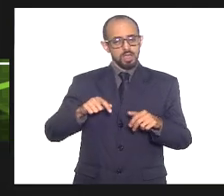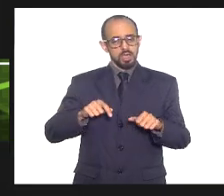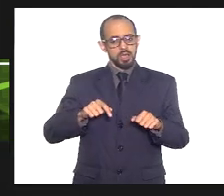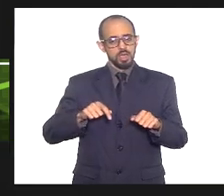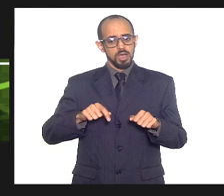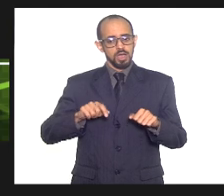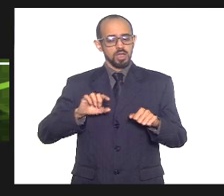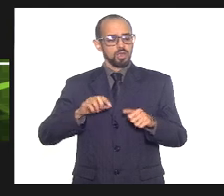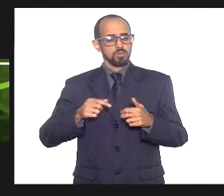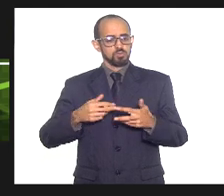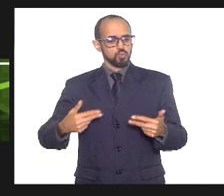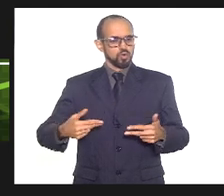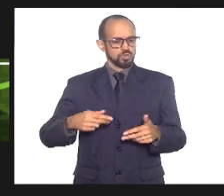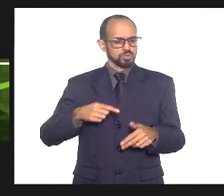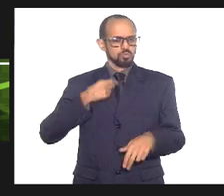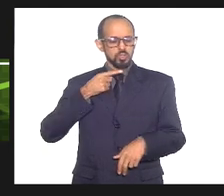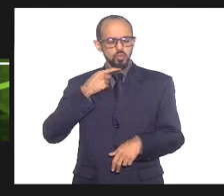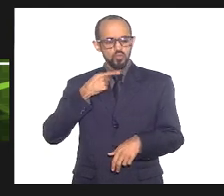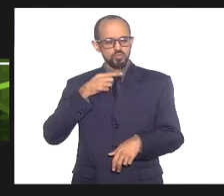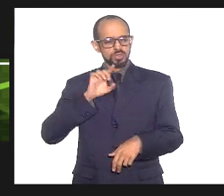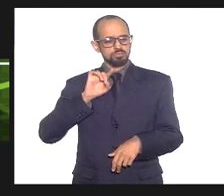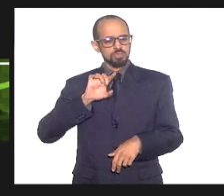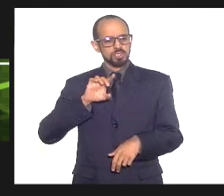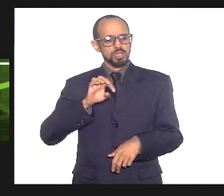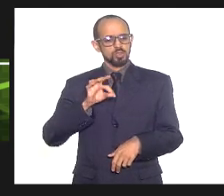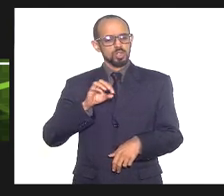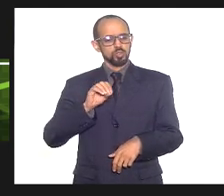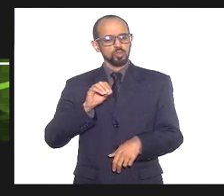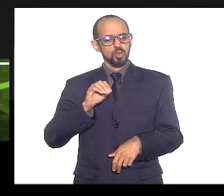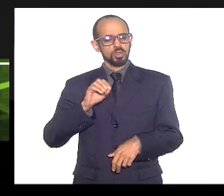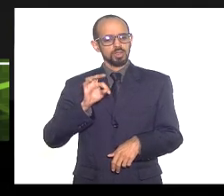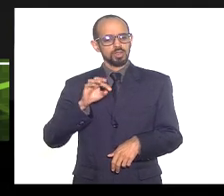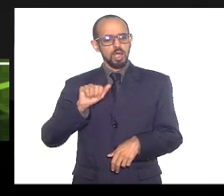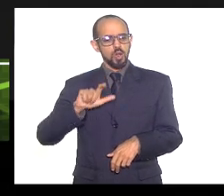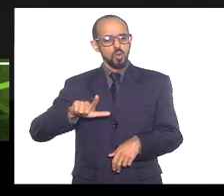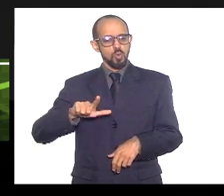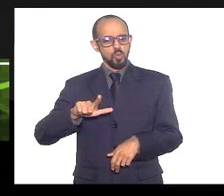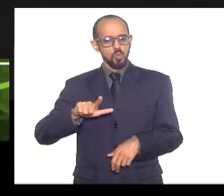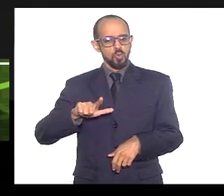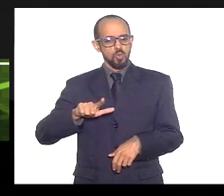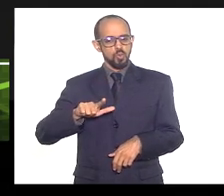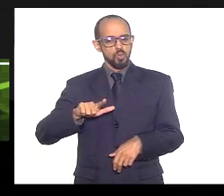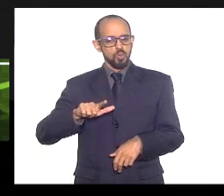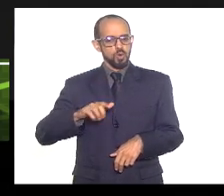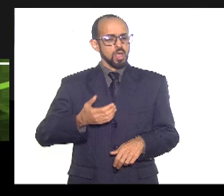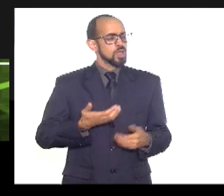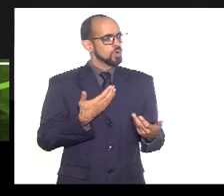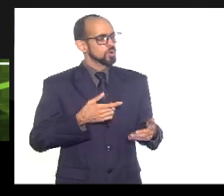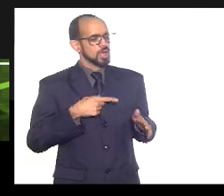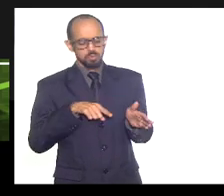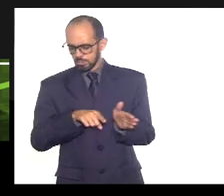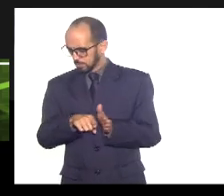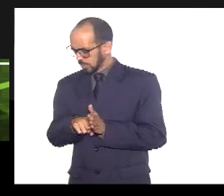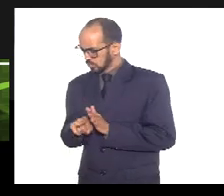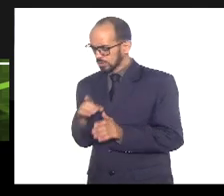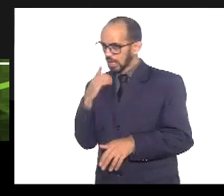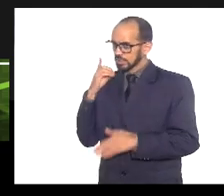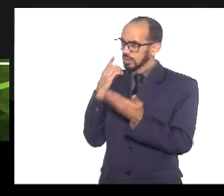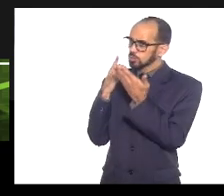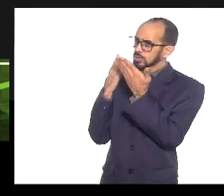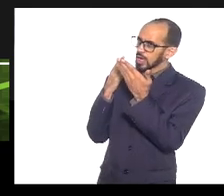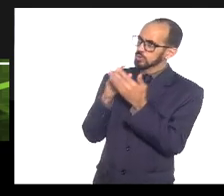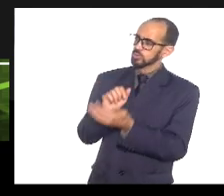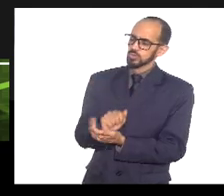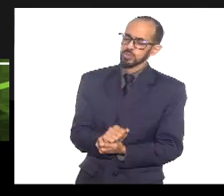em relação à preleção da Total. Gostaria de fazer uma pergunta, deputado. Mas não, faz